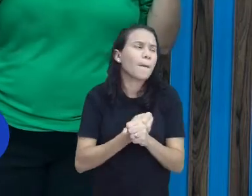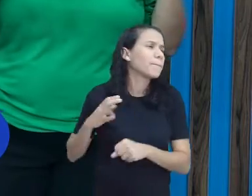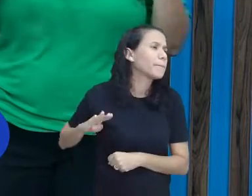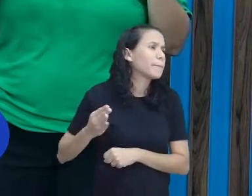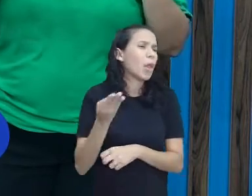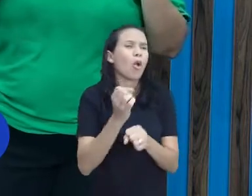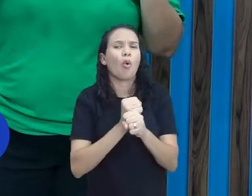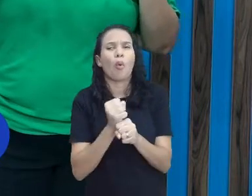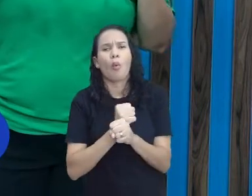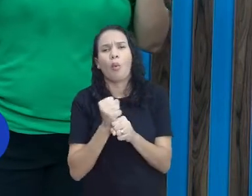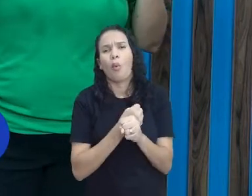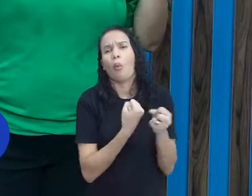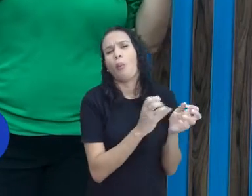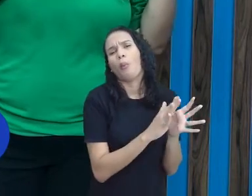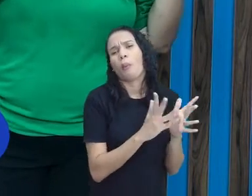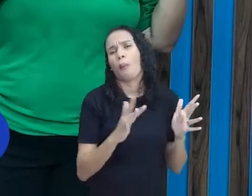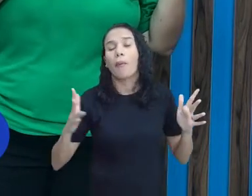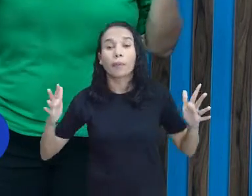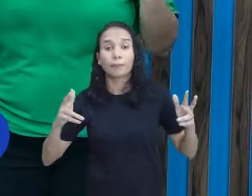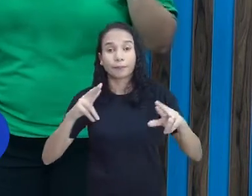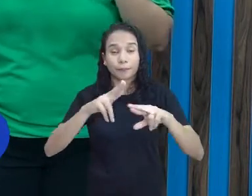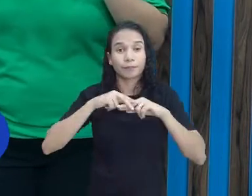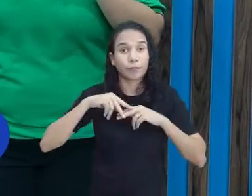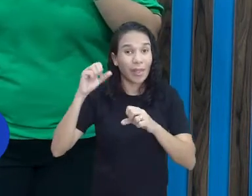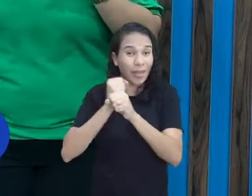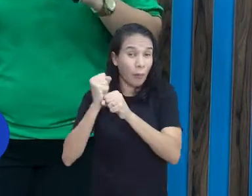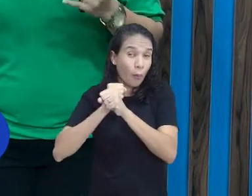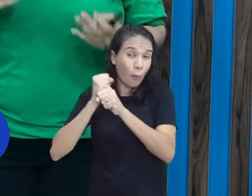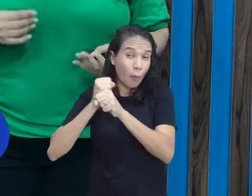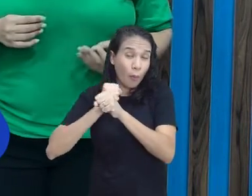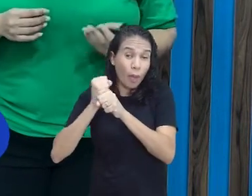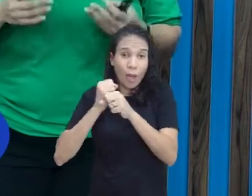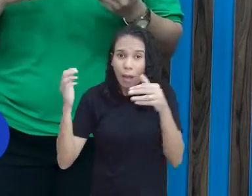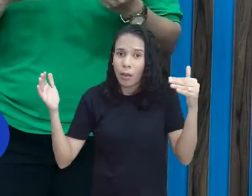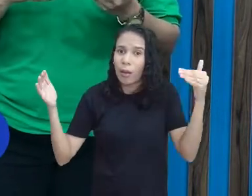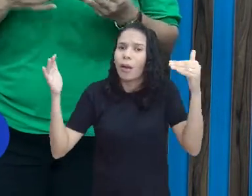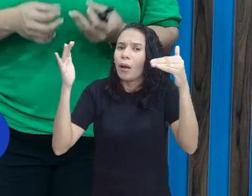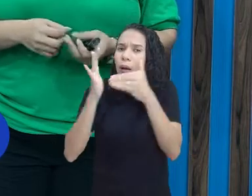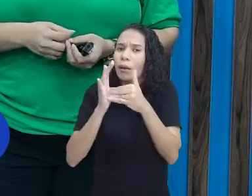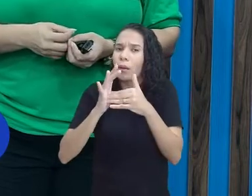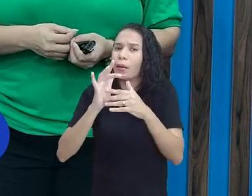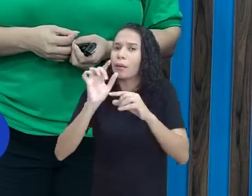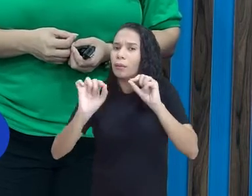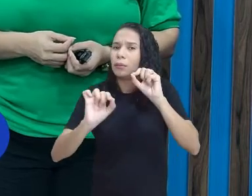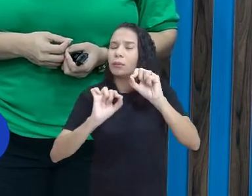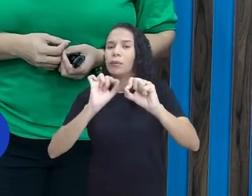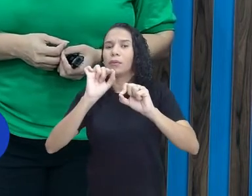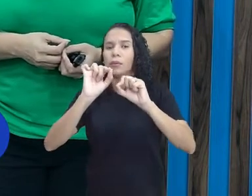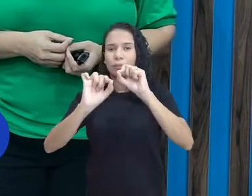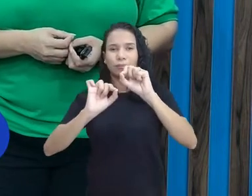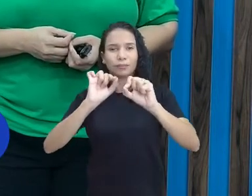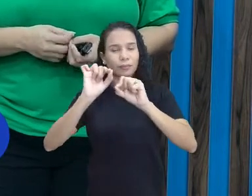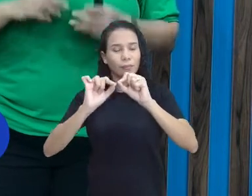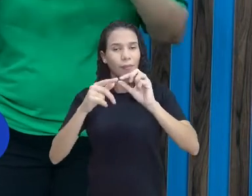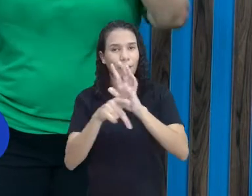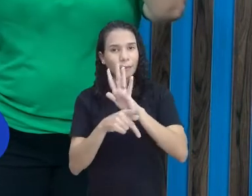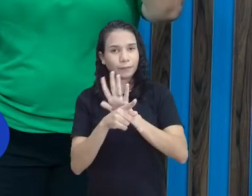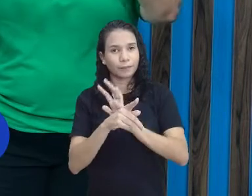nesse processinho aí, tá certo? Então, milhões de anos até que essa